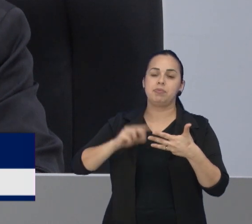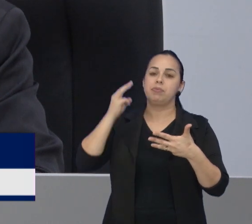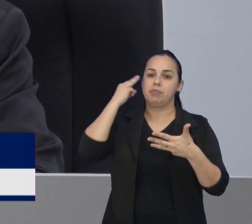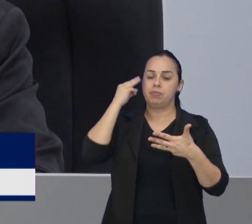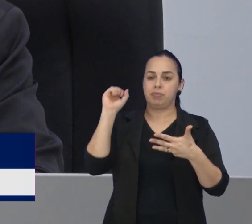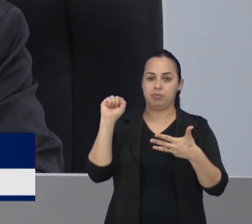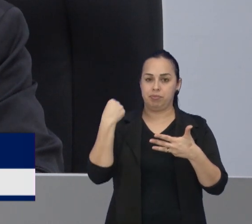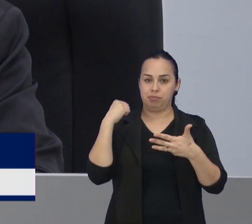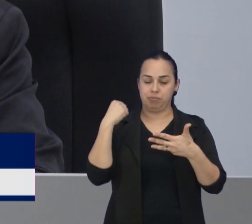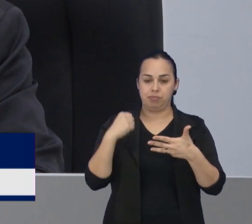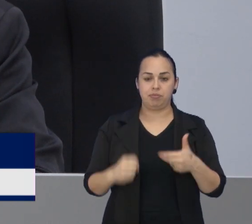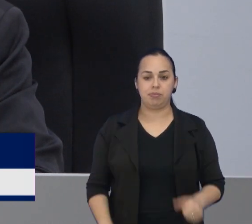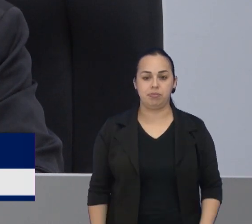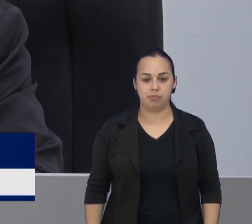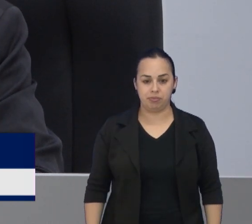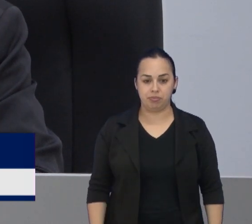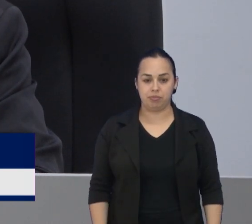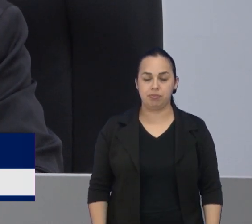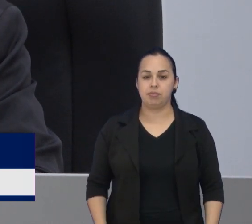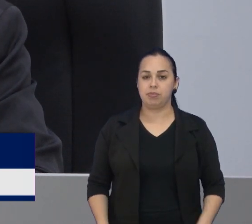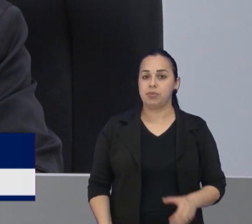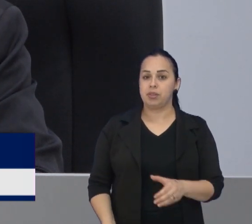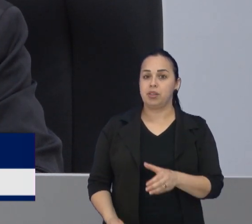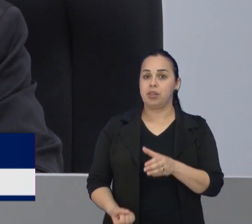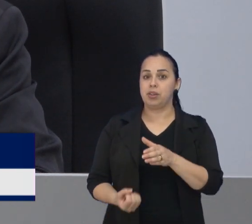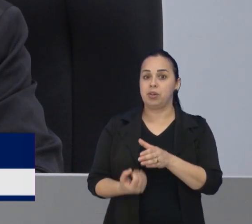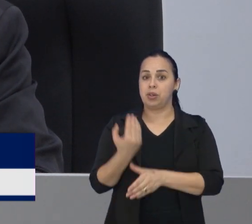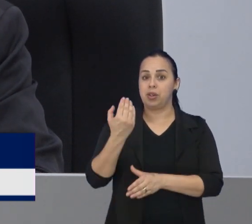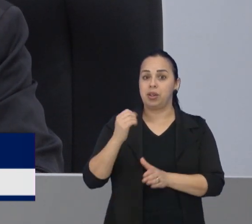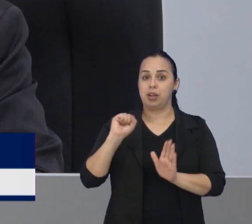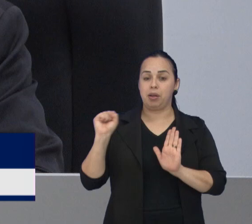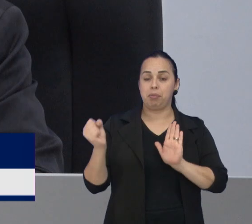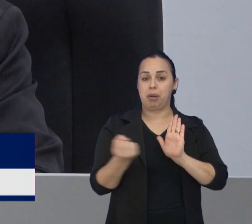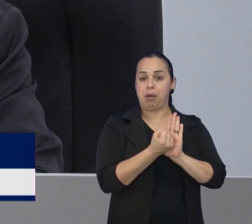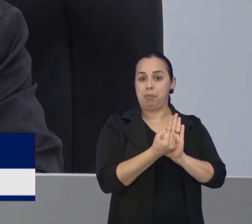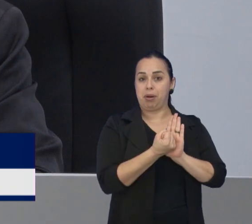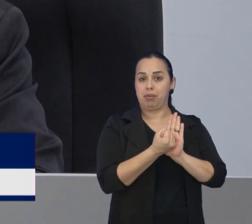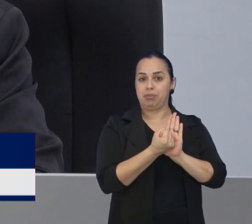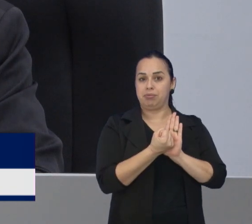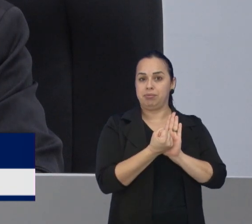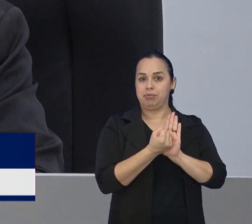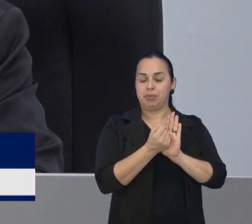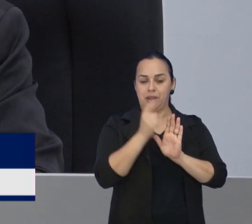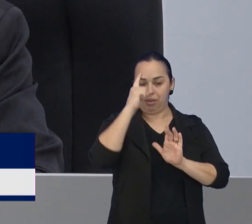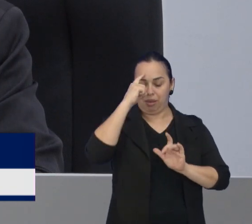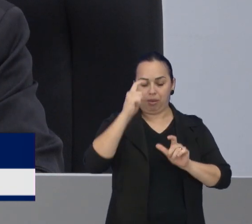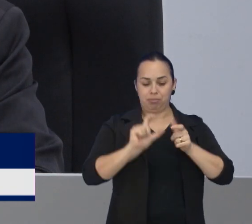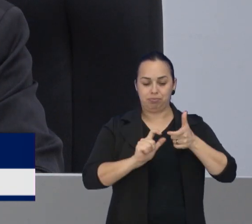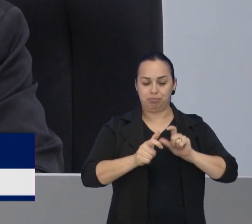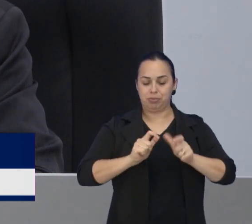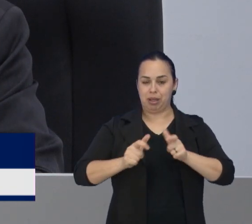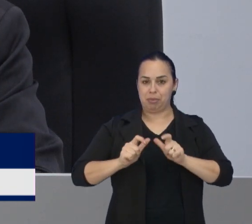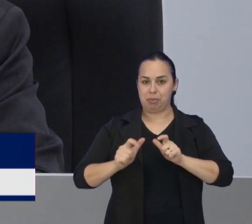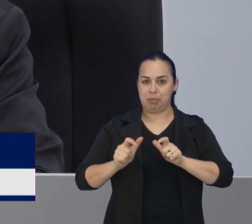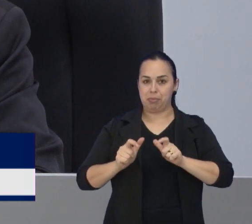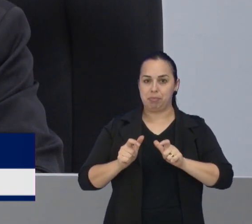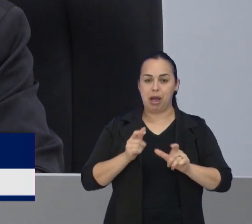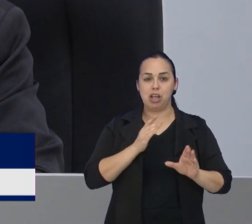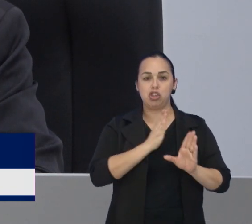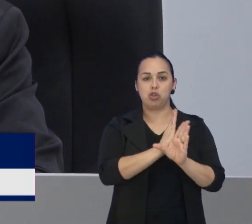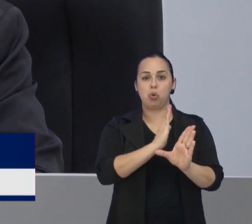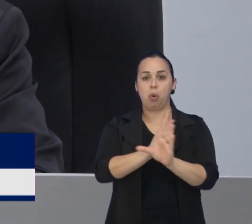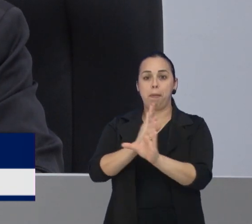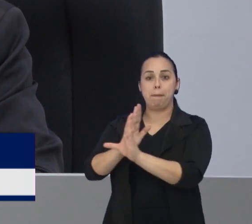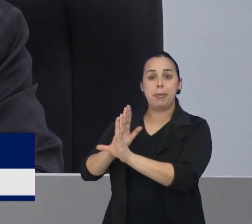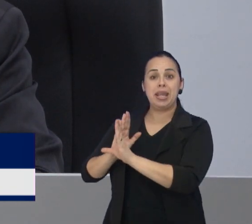Marcão da Academia. Institui o selo quebra-cabeça para identificar sociedades